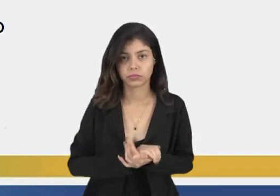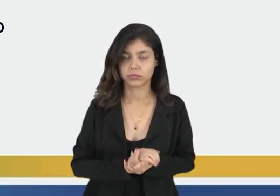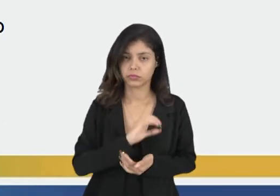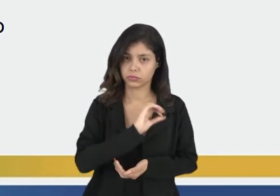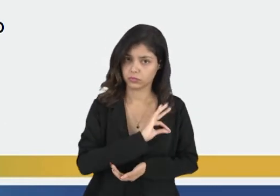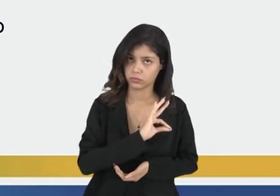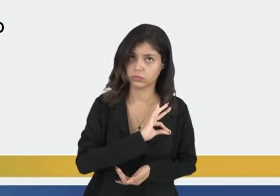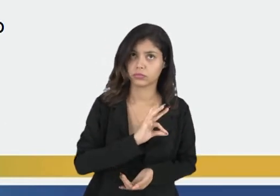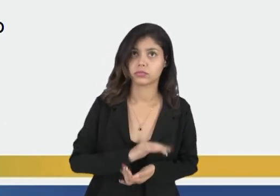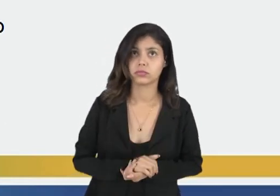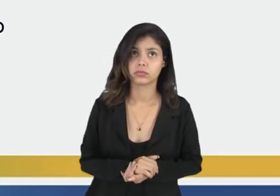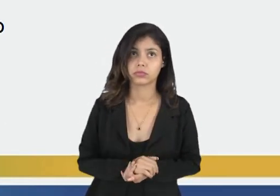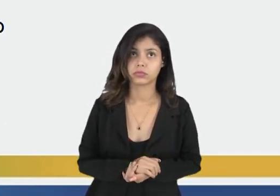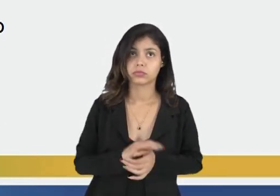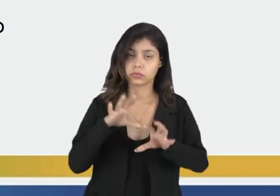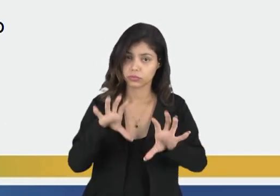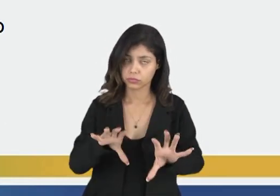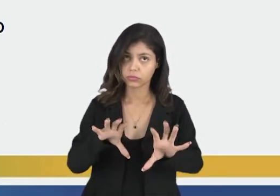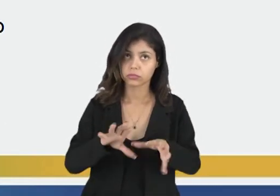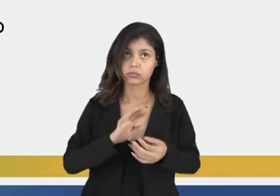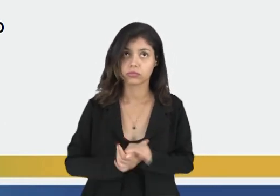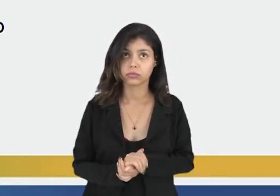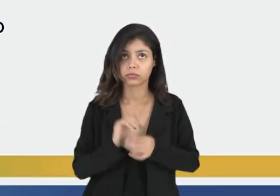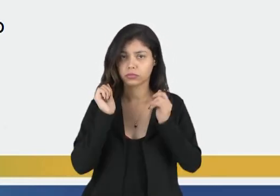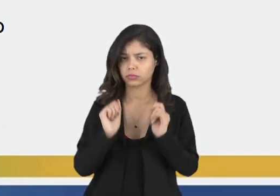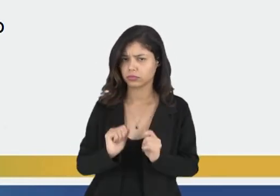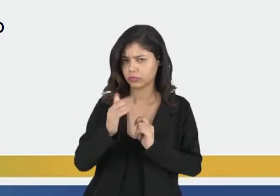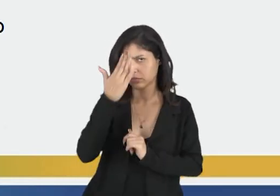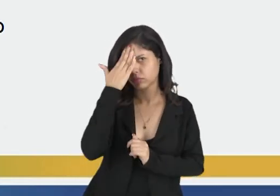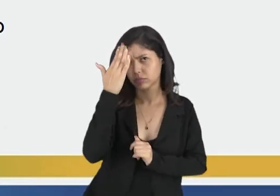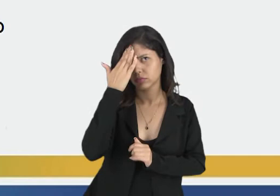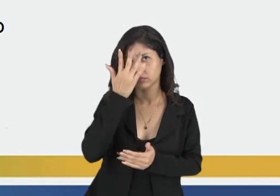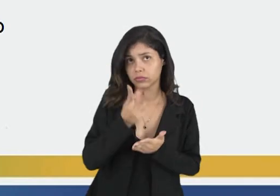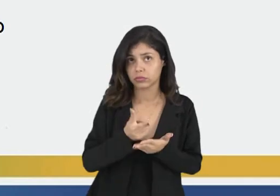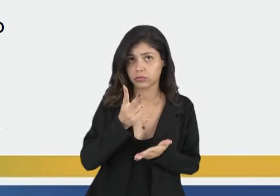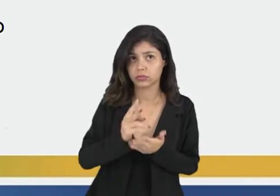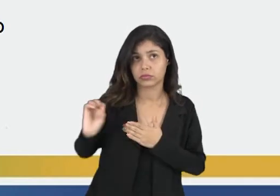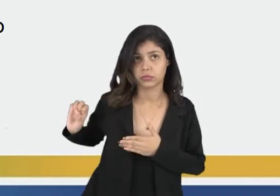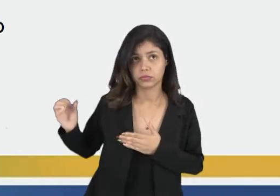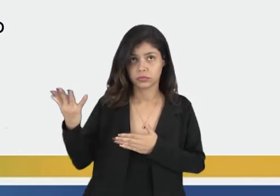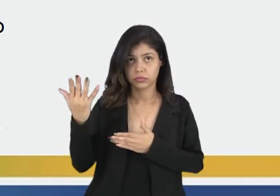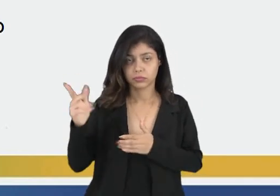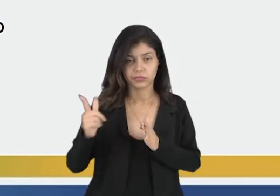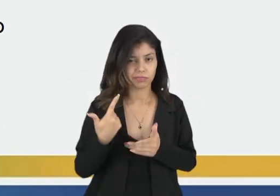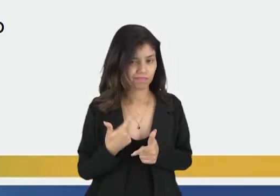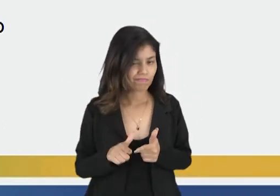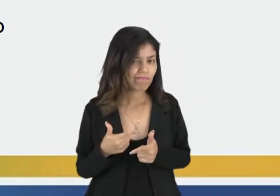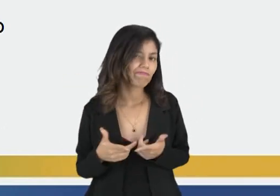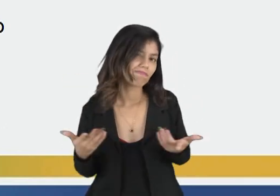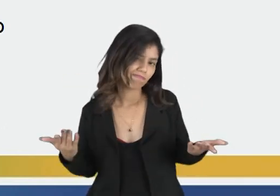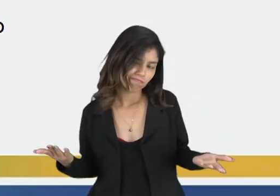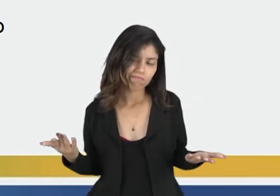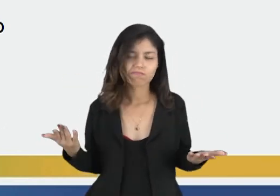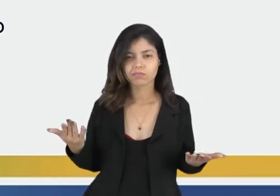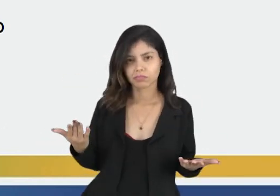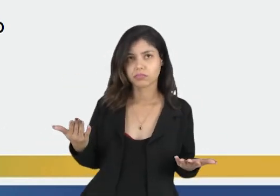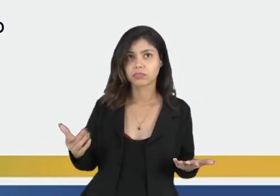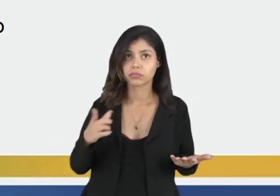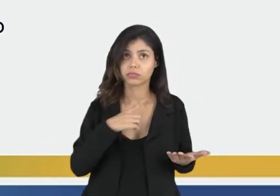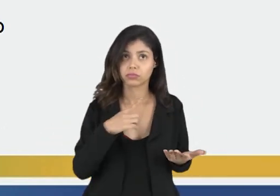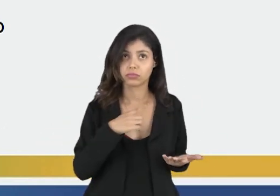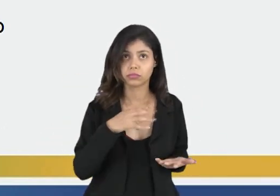da operação policial. Desse modo, podemos entender que mesmo tendo acontecido uma tragédia, a operação